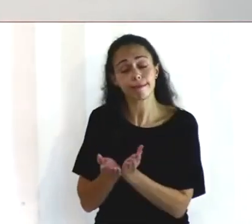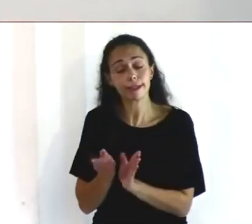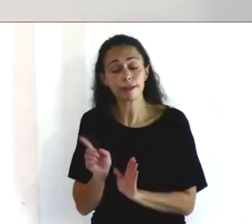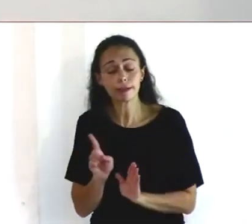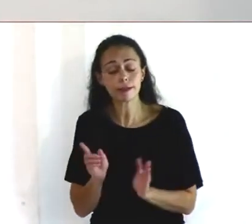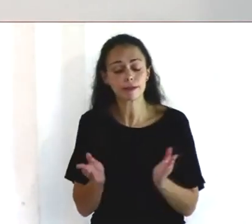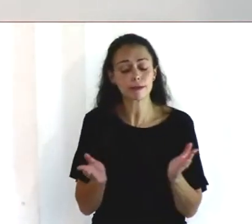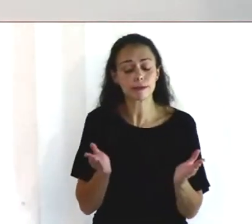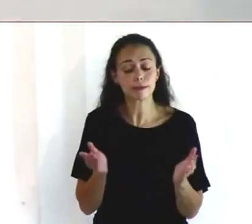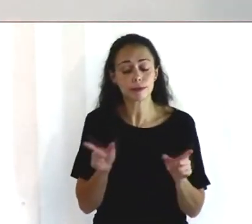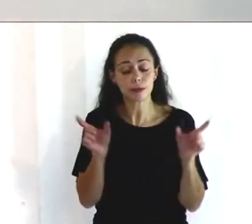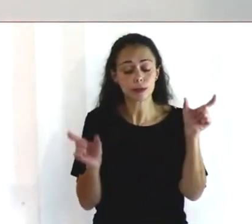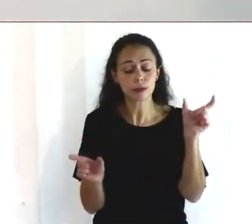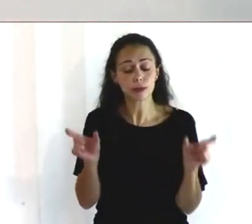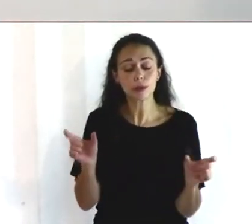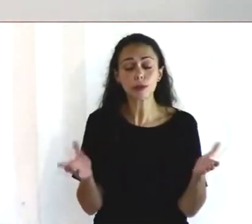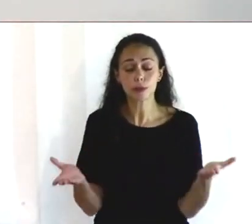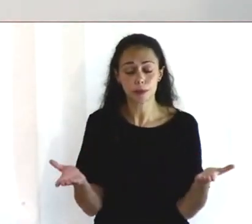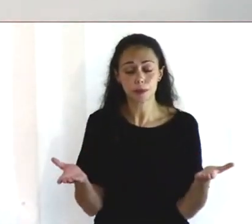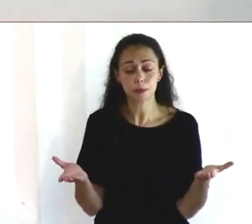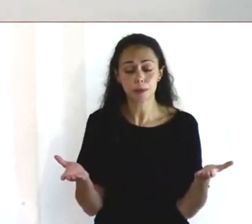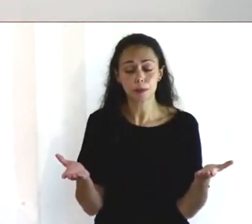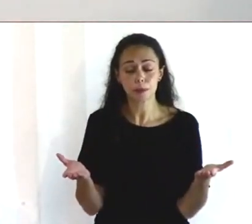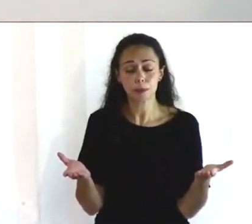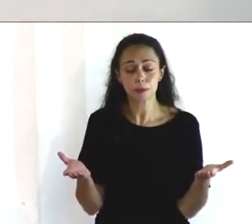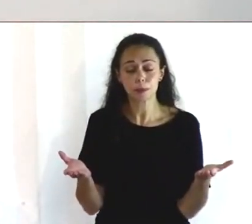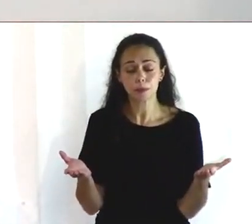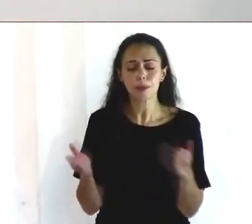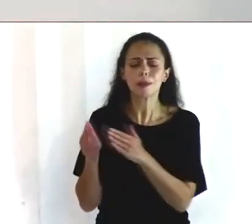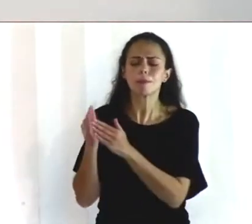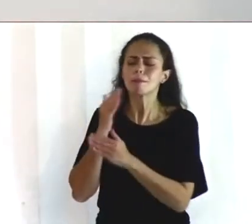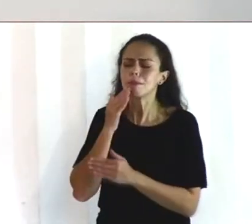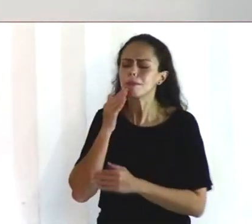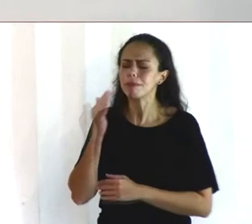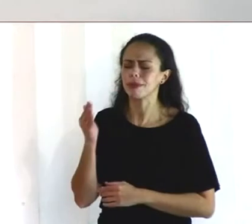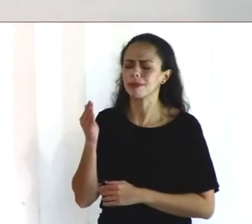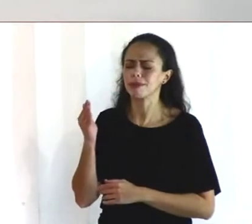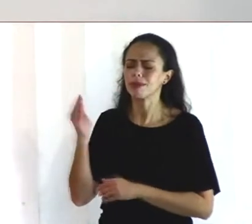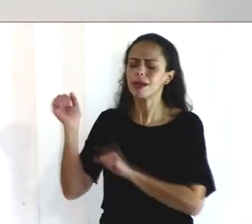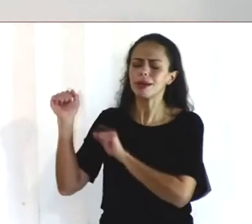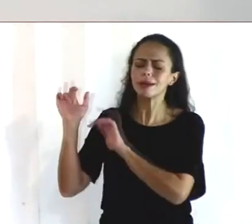Nós clamamos por aqueles que ainda não creem